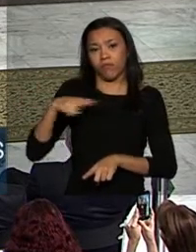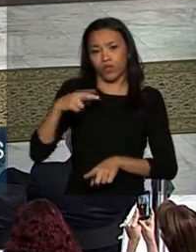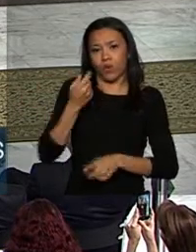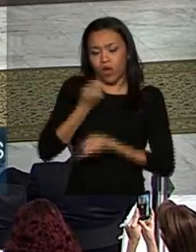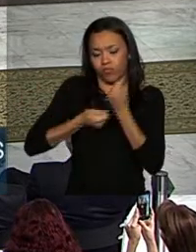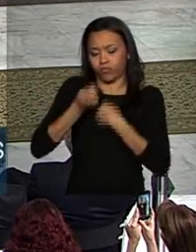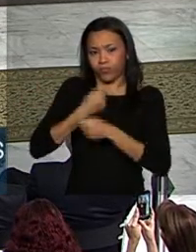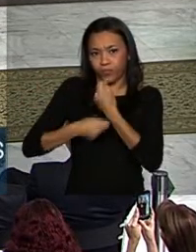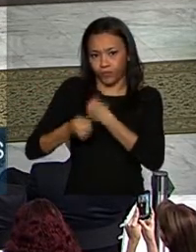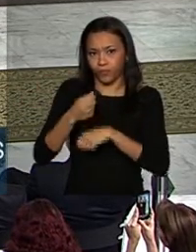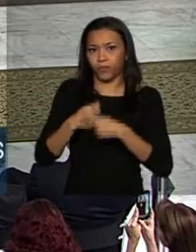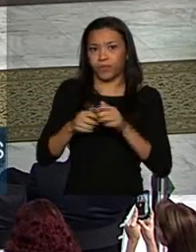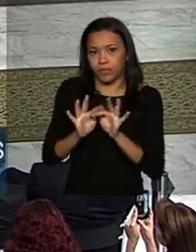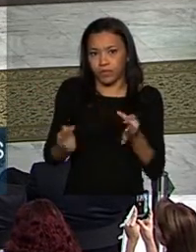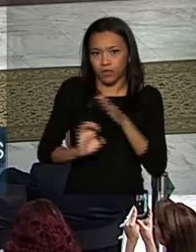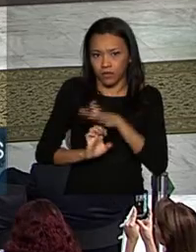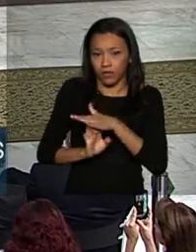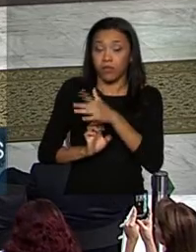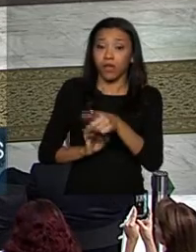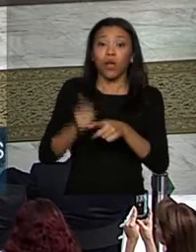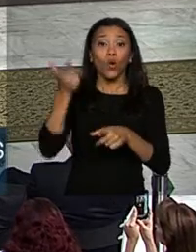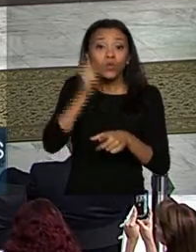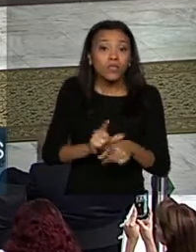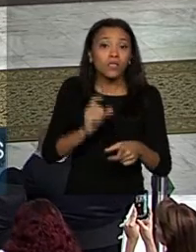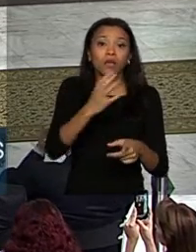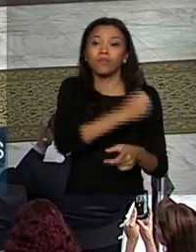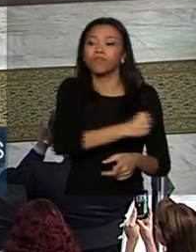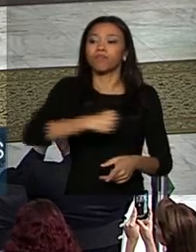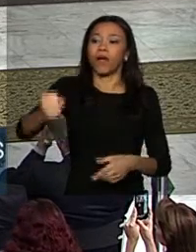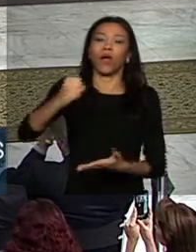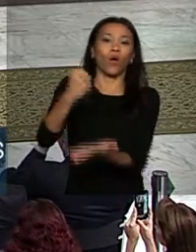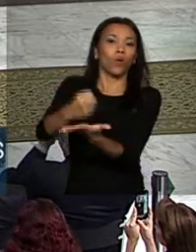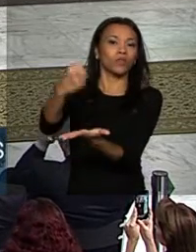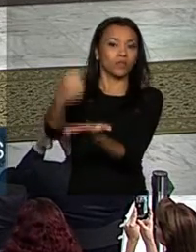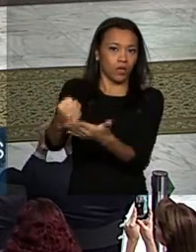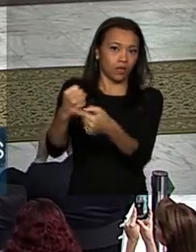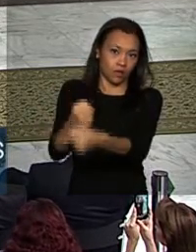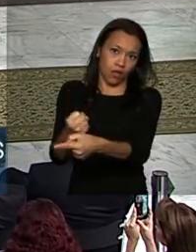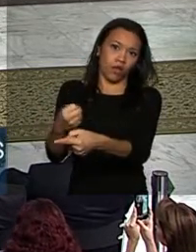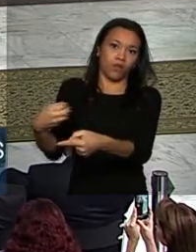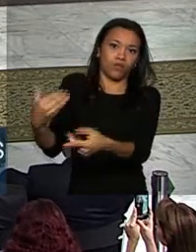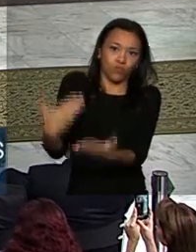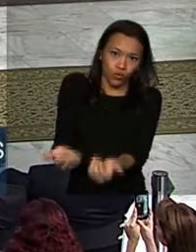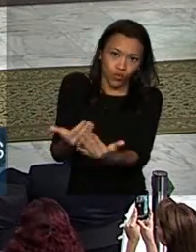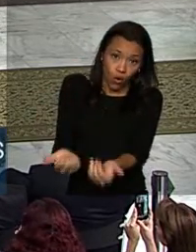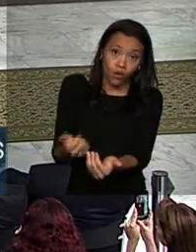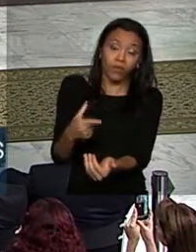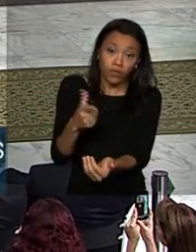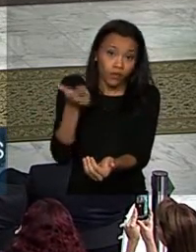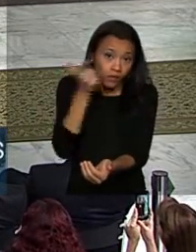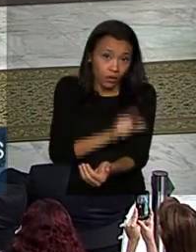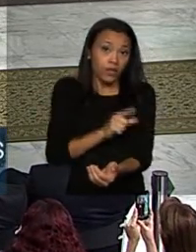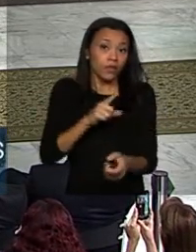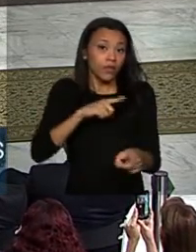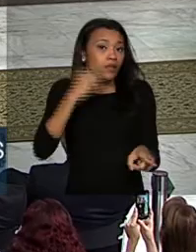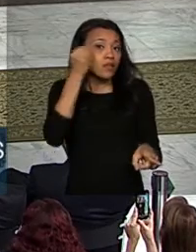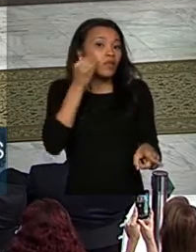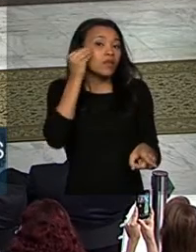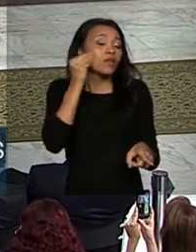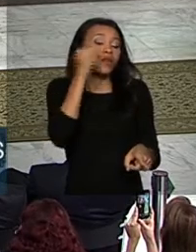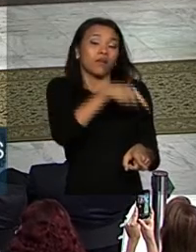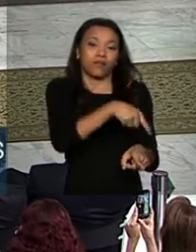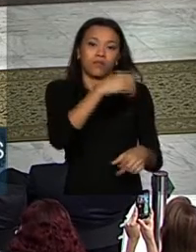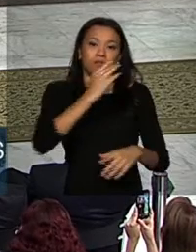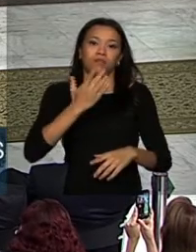jovens adquirindo experiência profissional e adquirindo também a